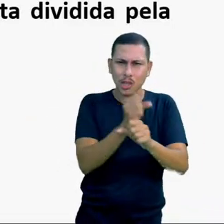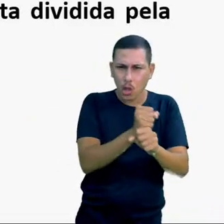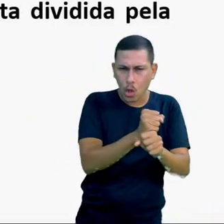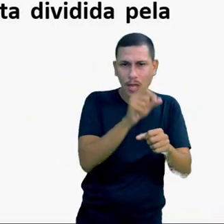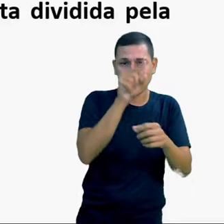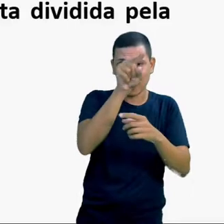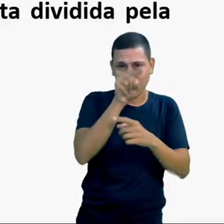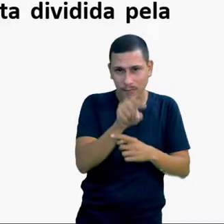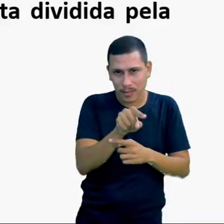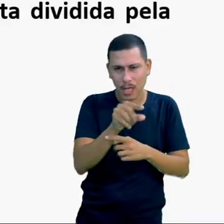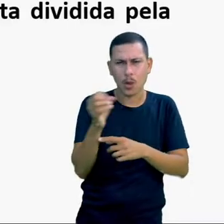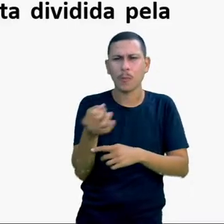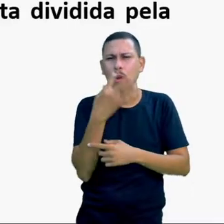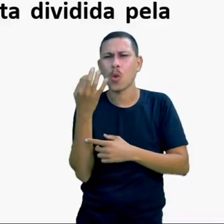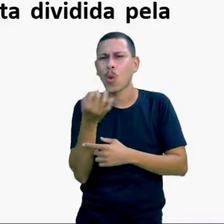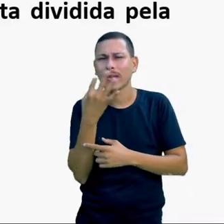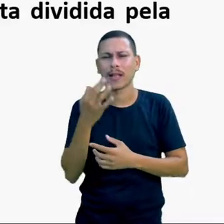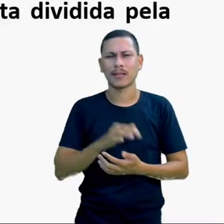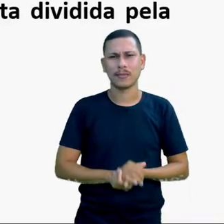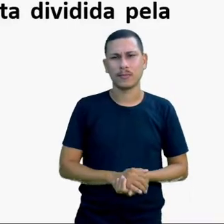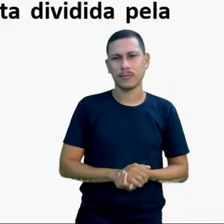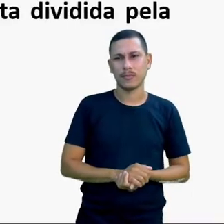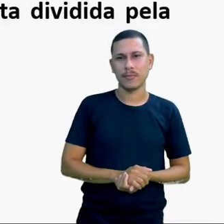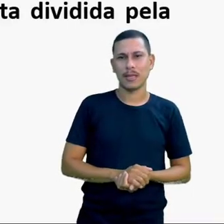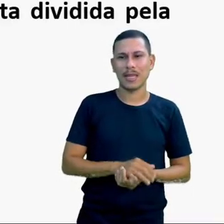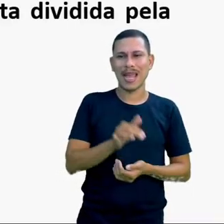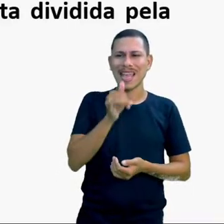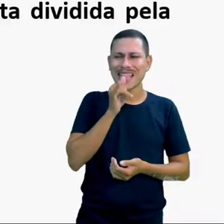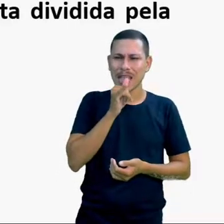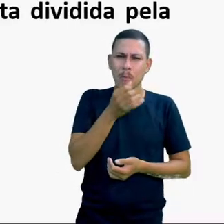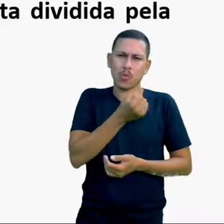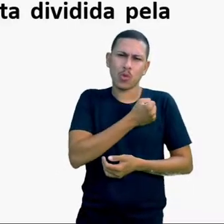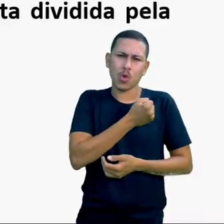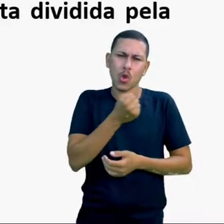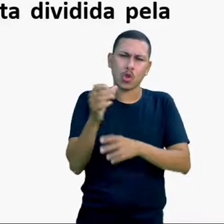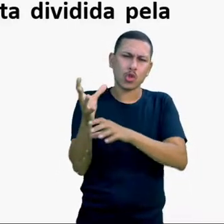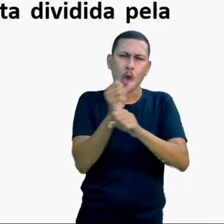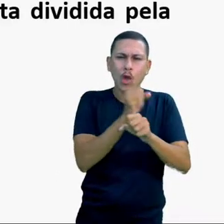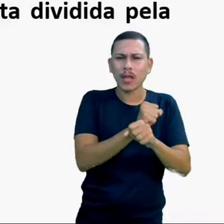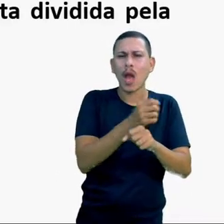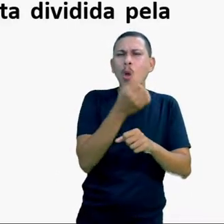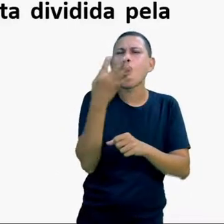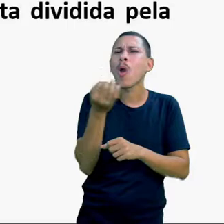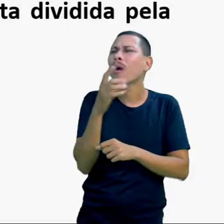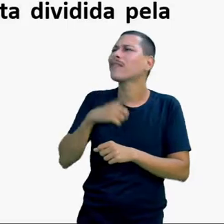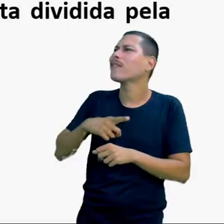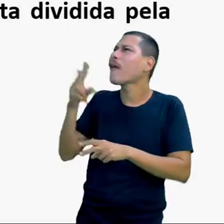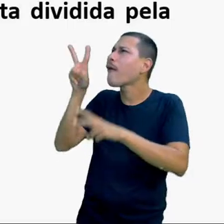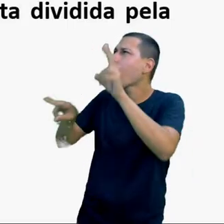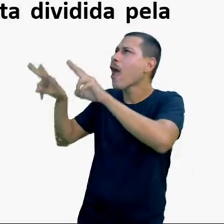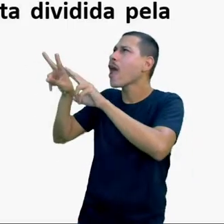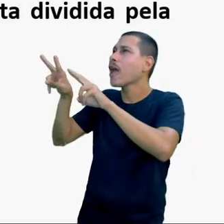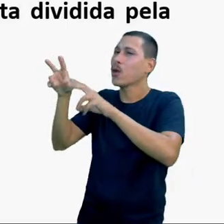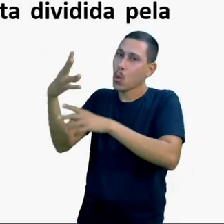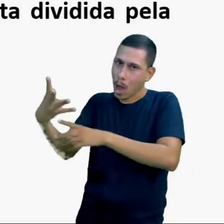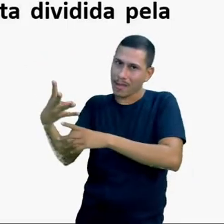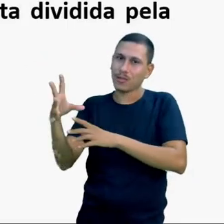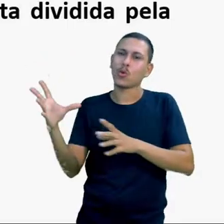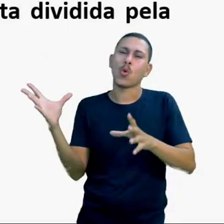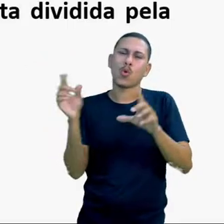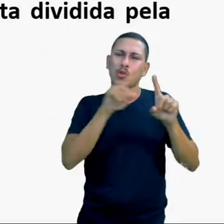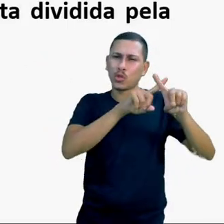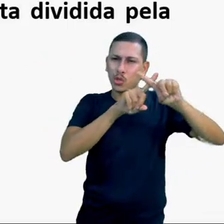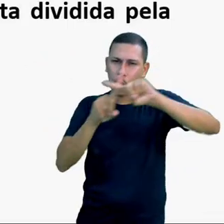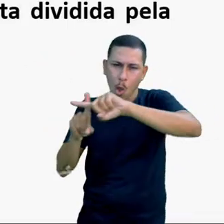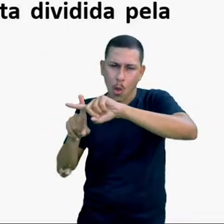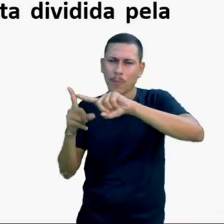quantidade, ou seja, veja, quantas notas existem aqui? 4. Então, vamos somar todas as notas e